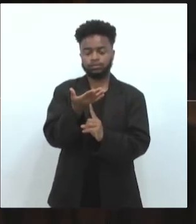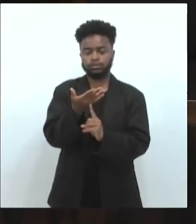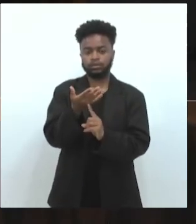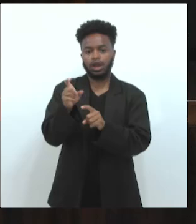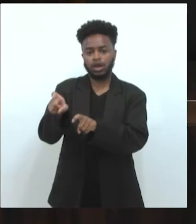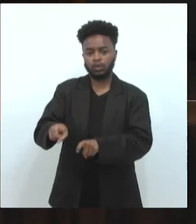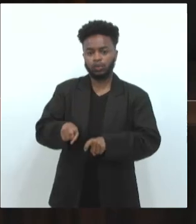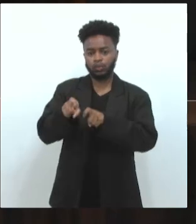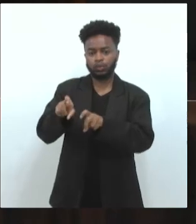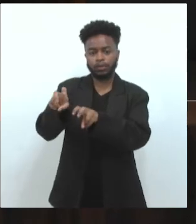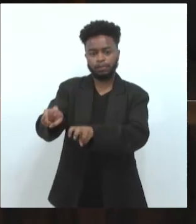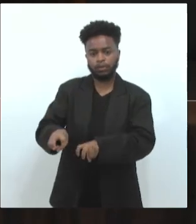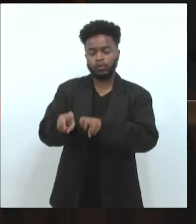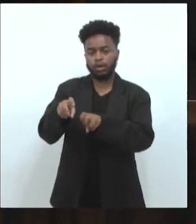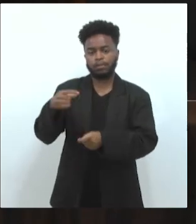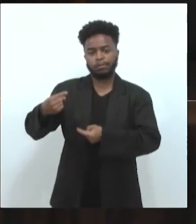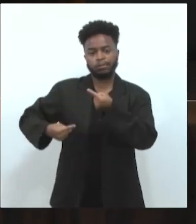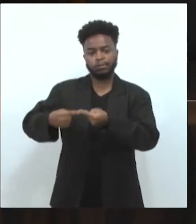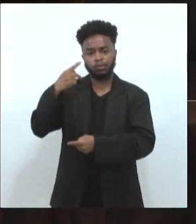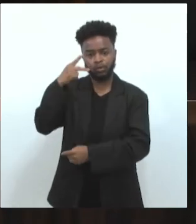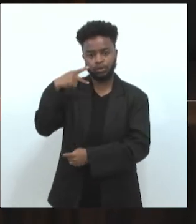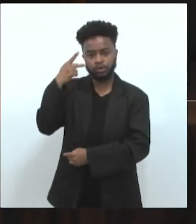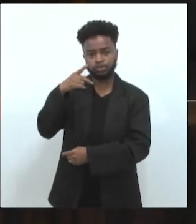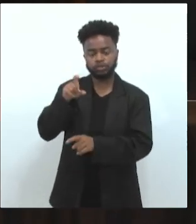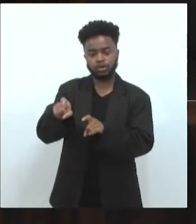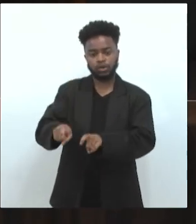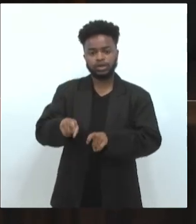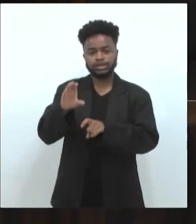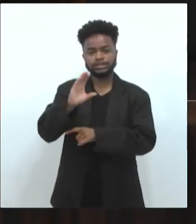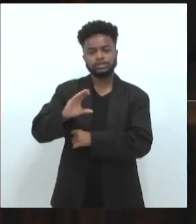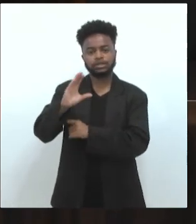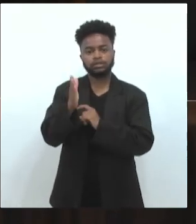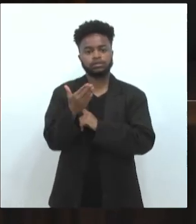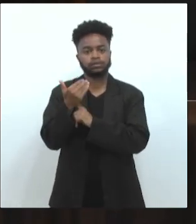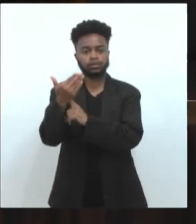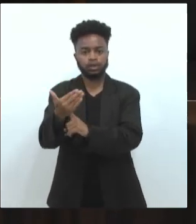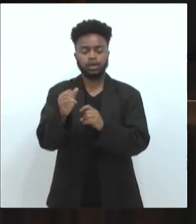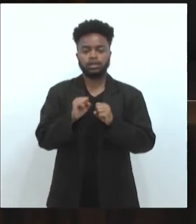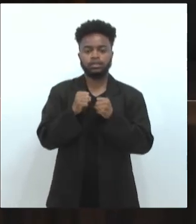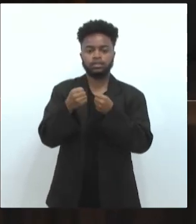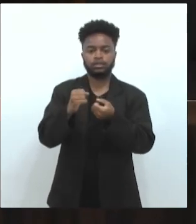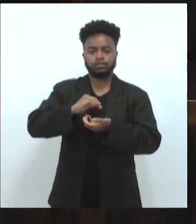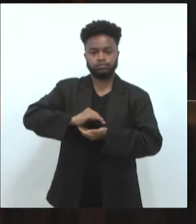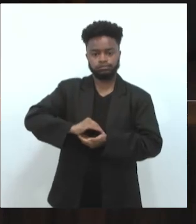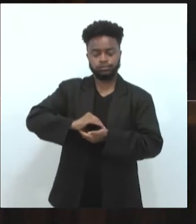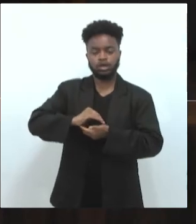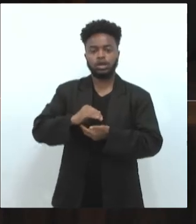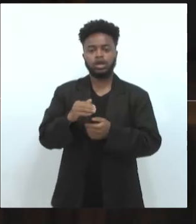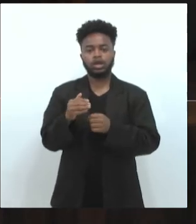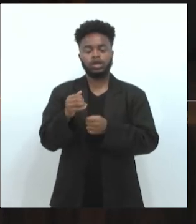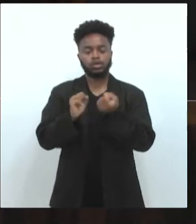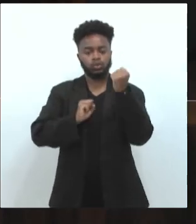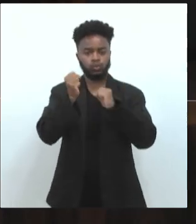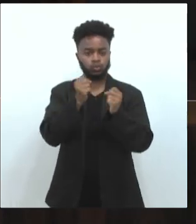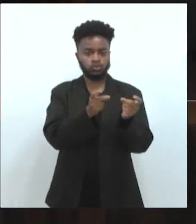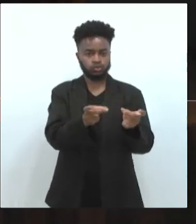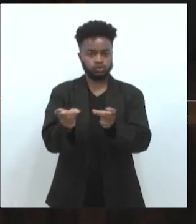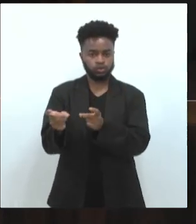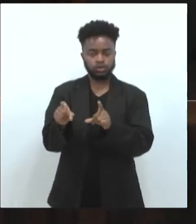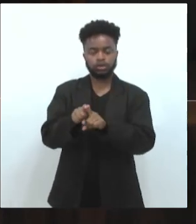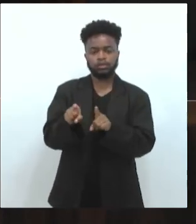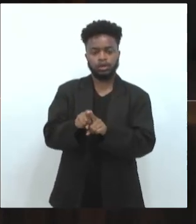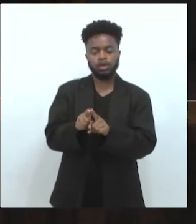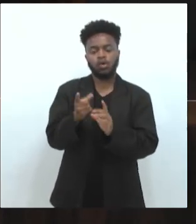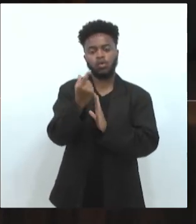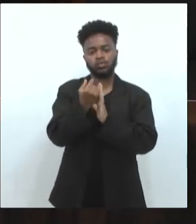Agricultura, Pecuária e Política Rural, Ciência e Tecnologia, Defesa Civil, Indústria e Comércio e